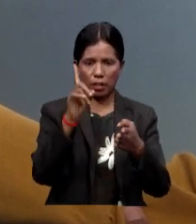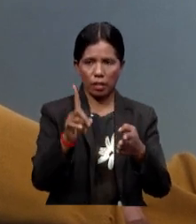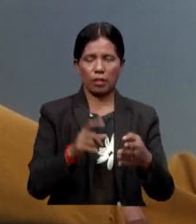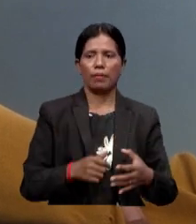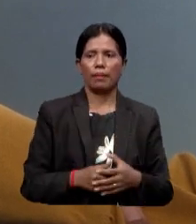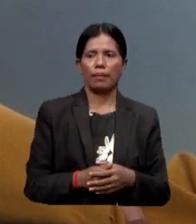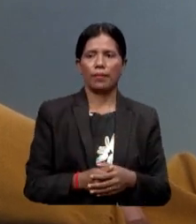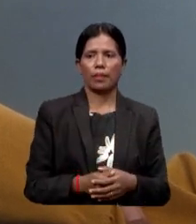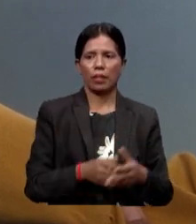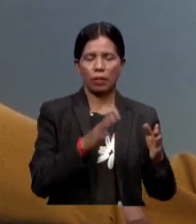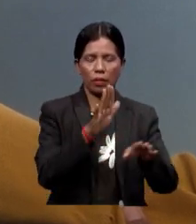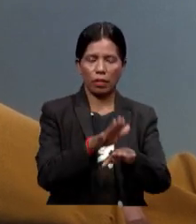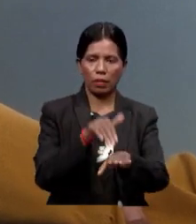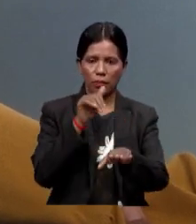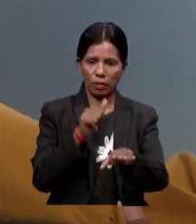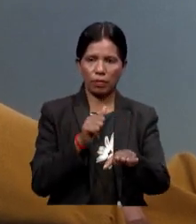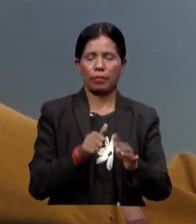ainda, rode bolo